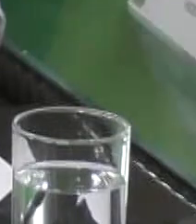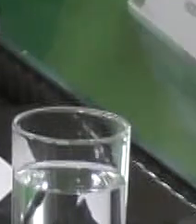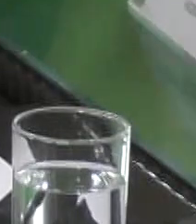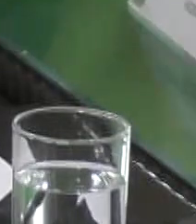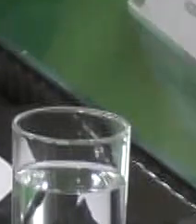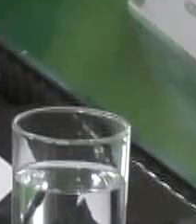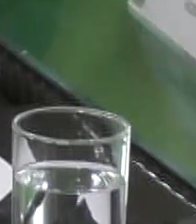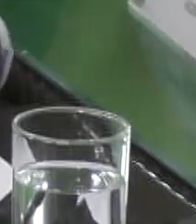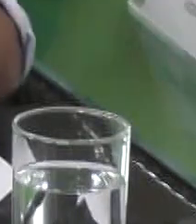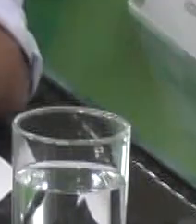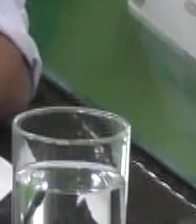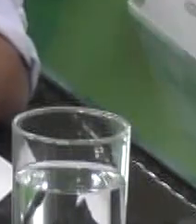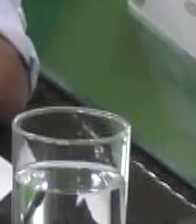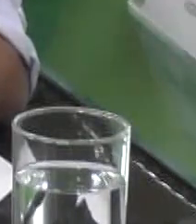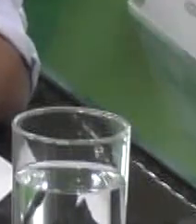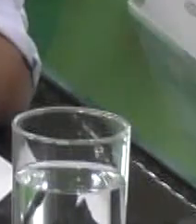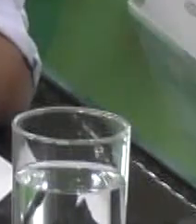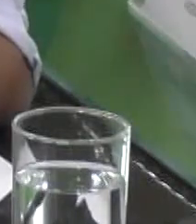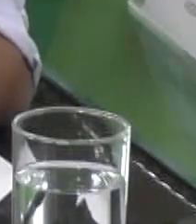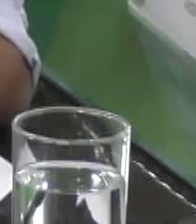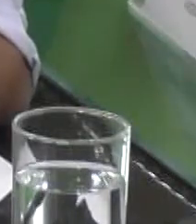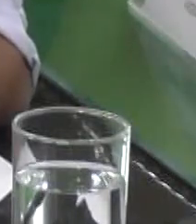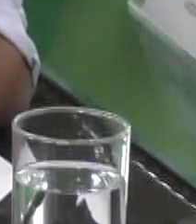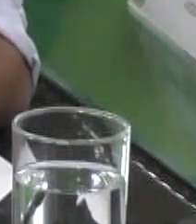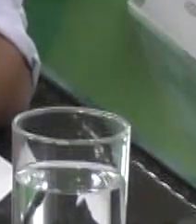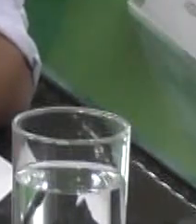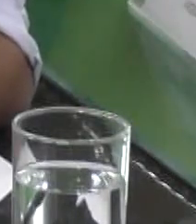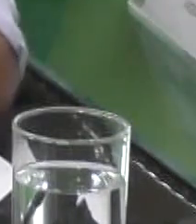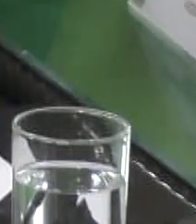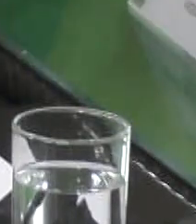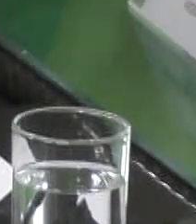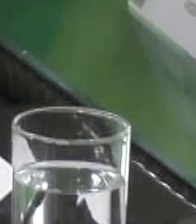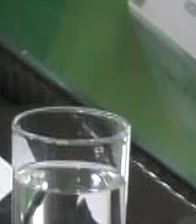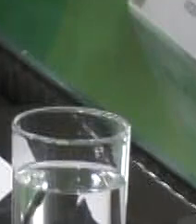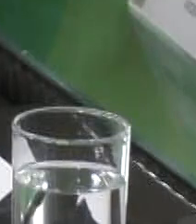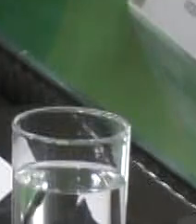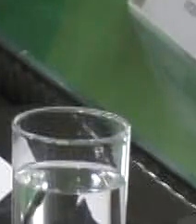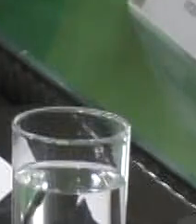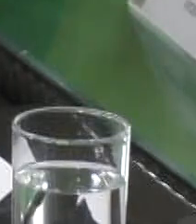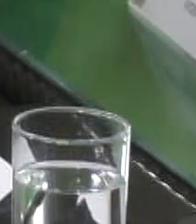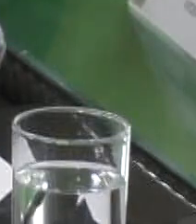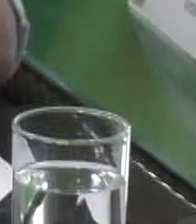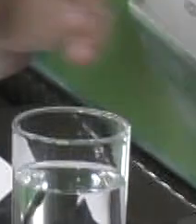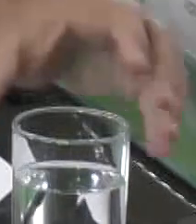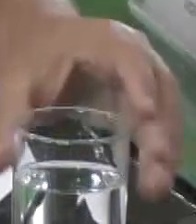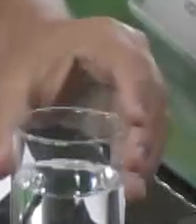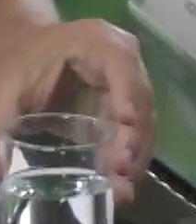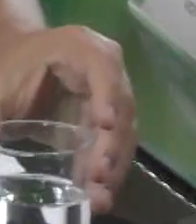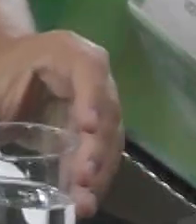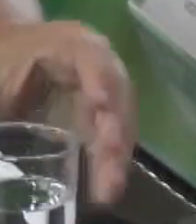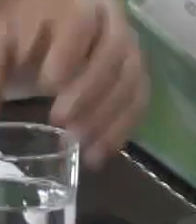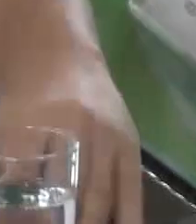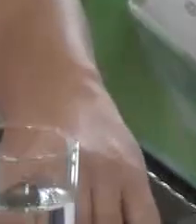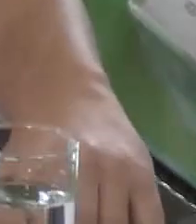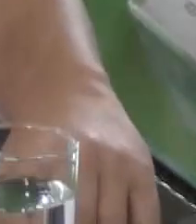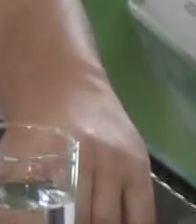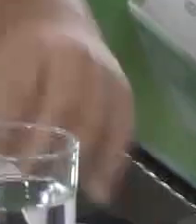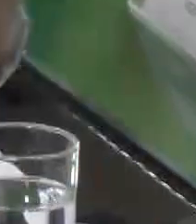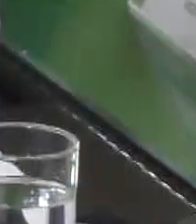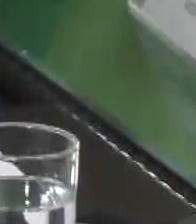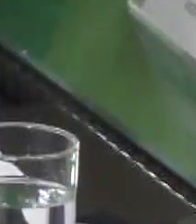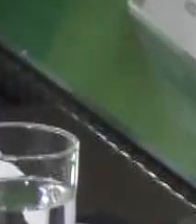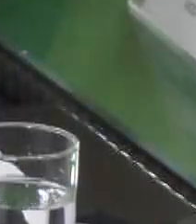gravíssimo, é estarrecedor. Eu, há alguns anos, venho debatendo, denunciando, discutindo o que tenho considerado no Brasil